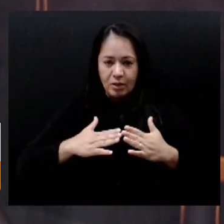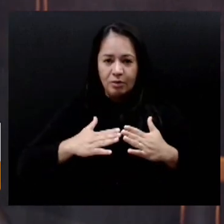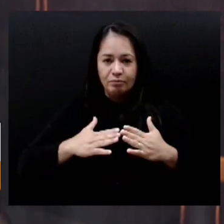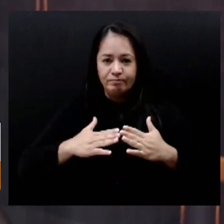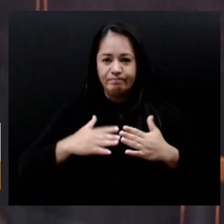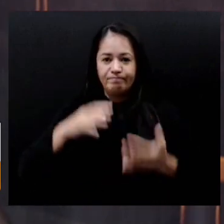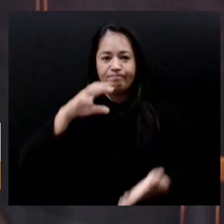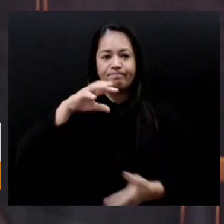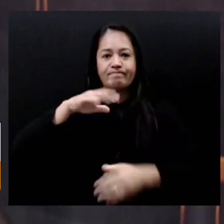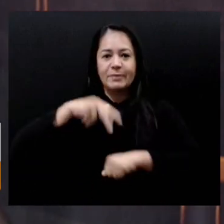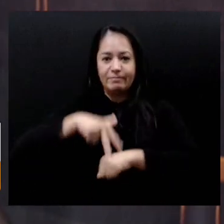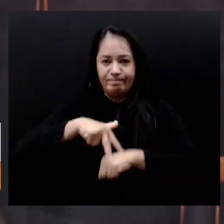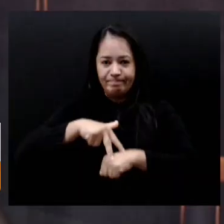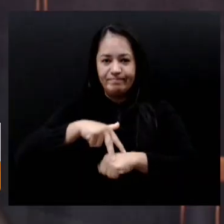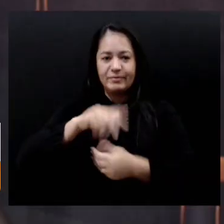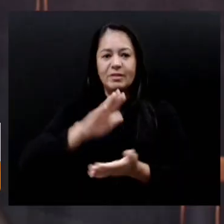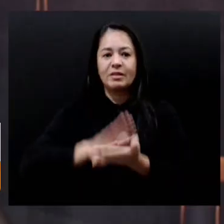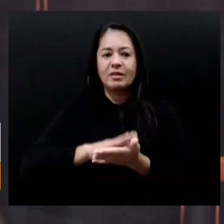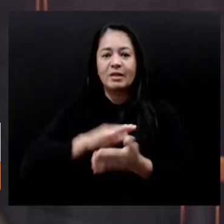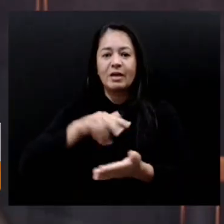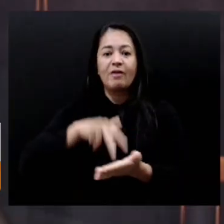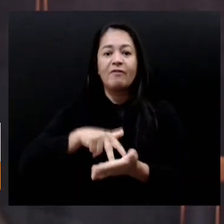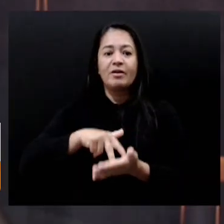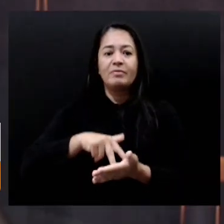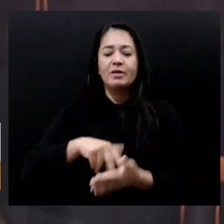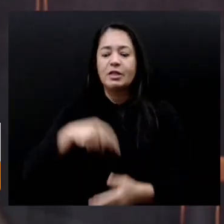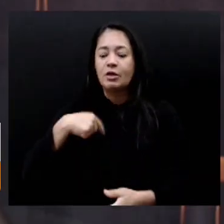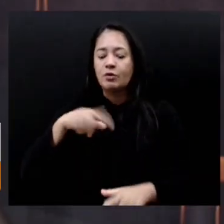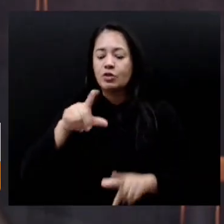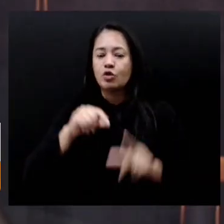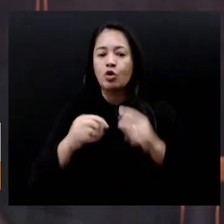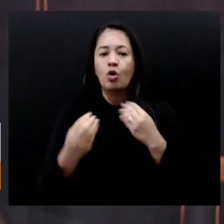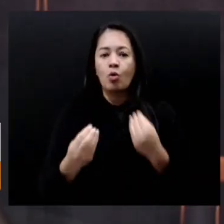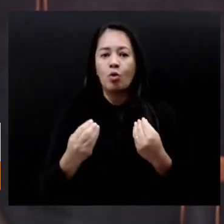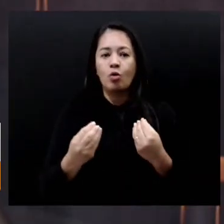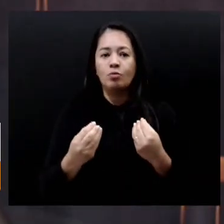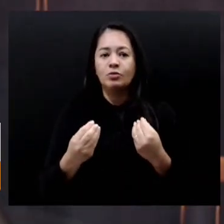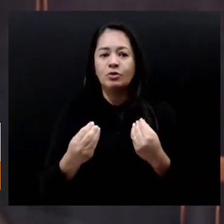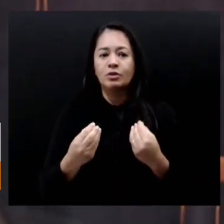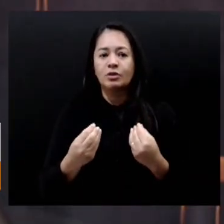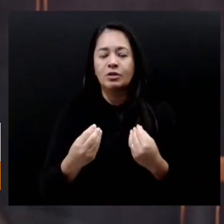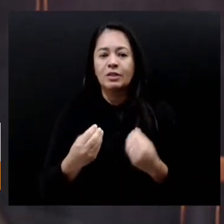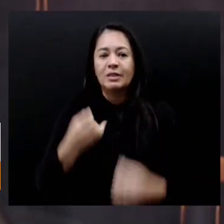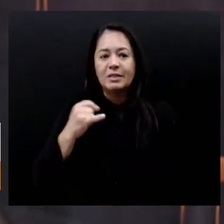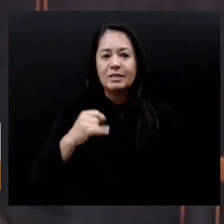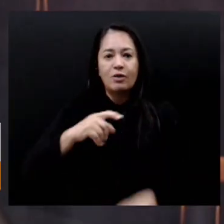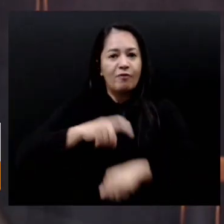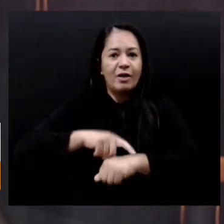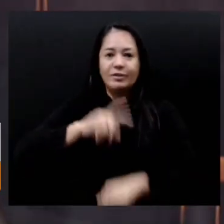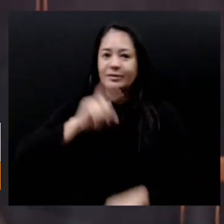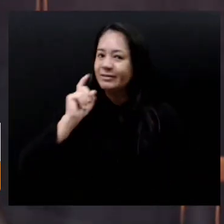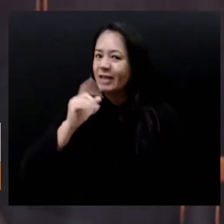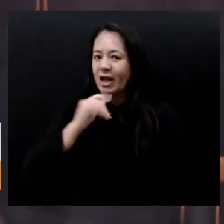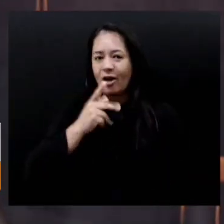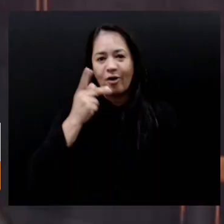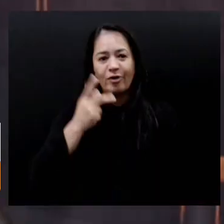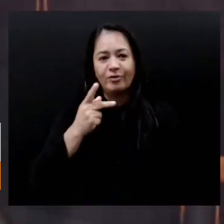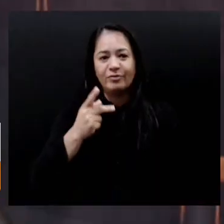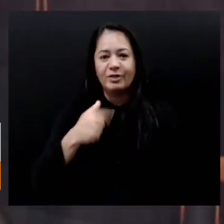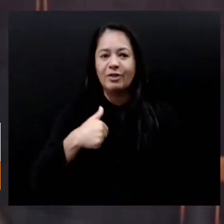para escolher como eu vou lidar com aquela situação. Se eu reajo na hora, muito provavelmente vai vir